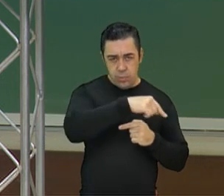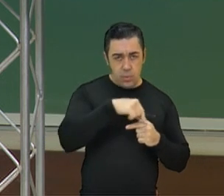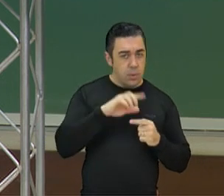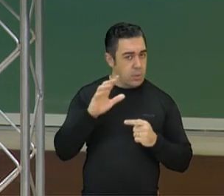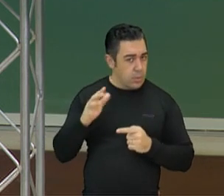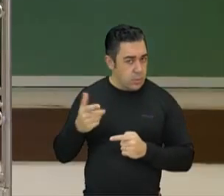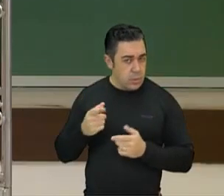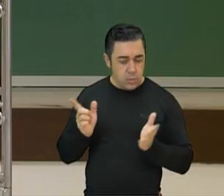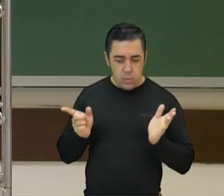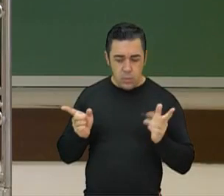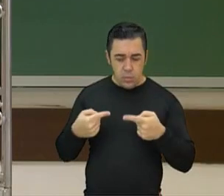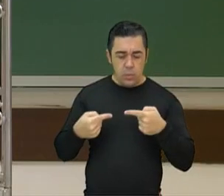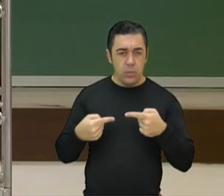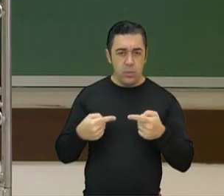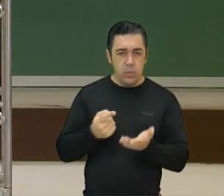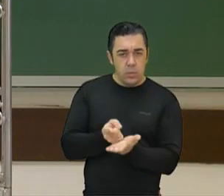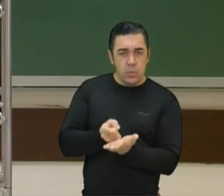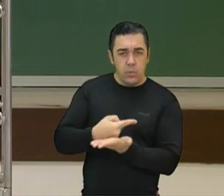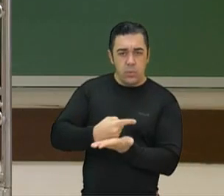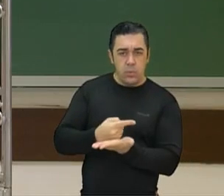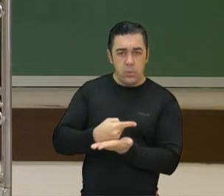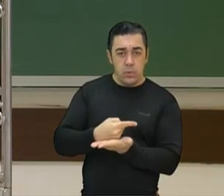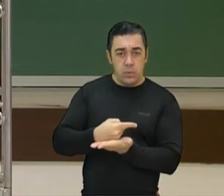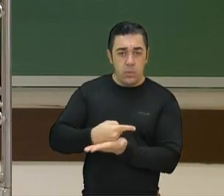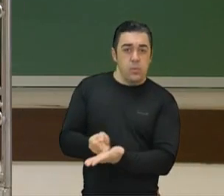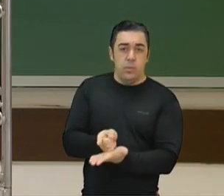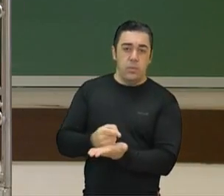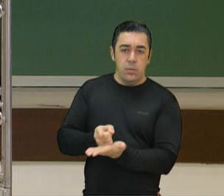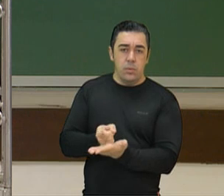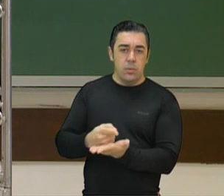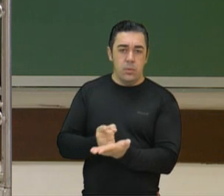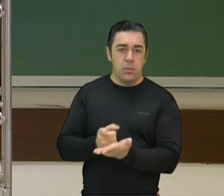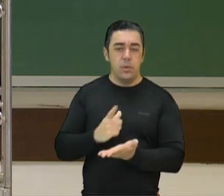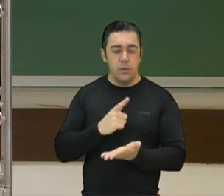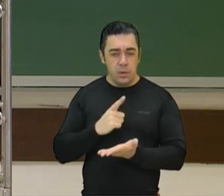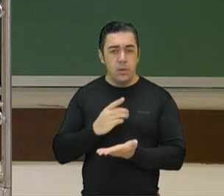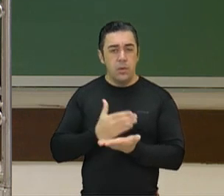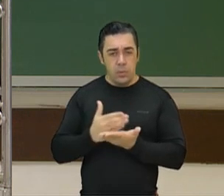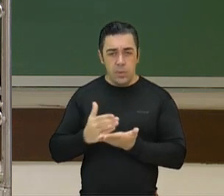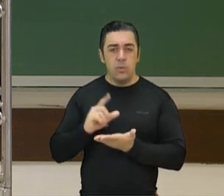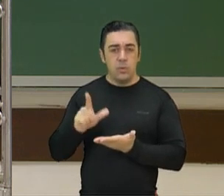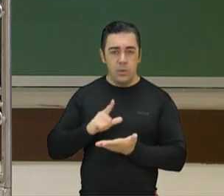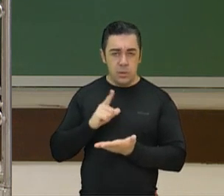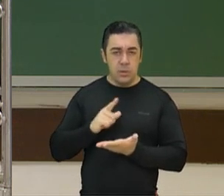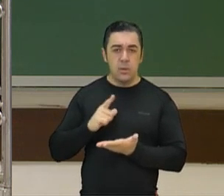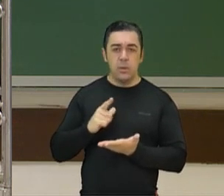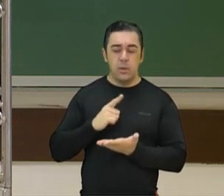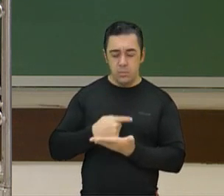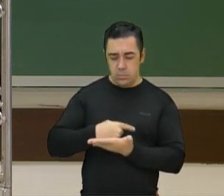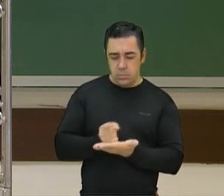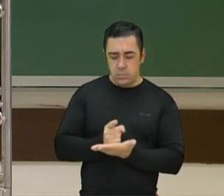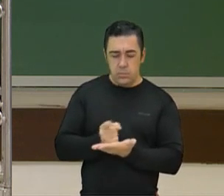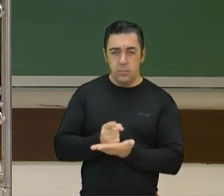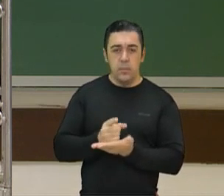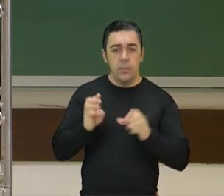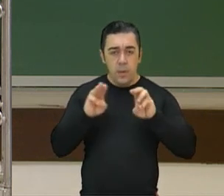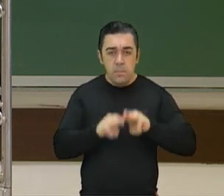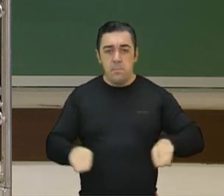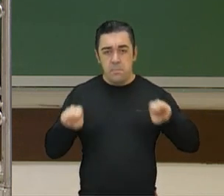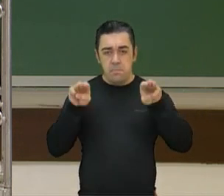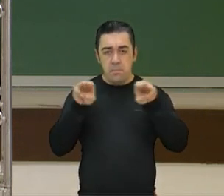que houve aqui, ó, surgiu um magnetismo no ímã, em volta do ímã. Então, esse